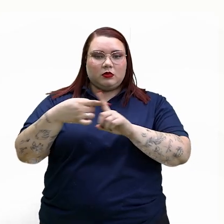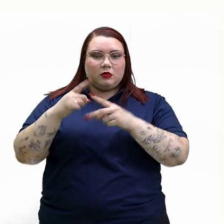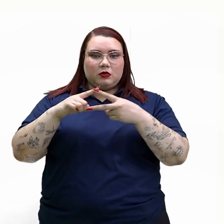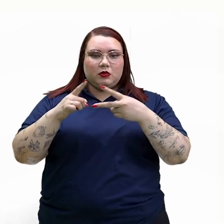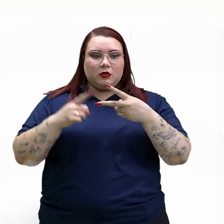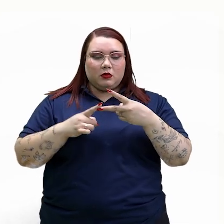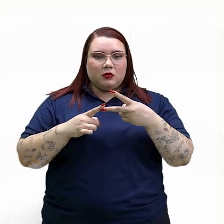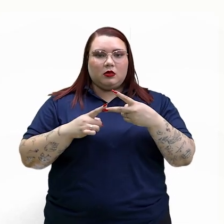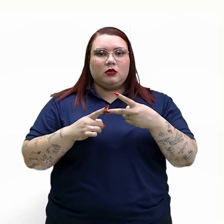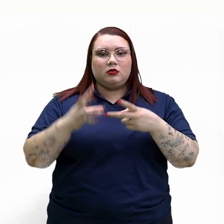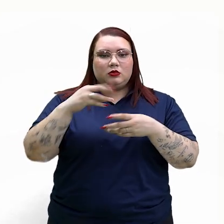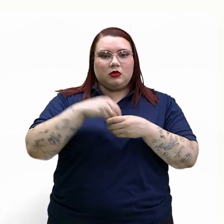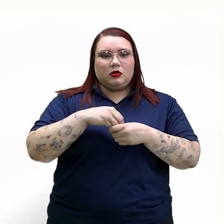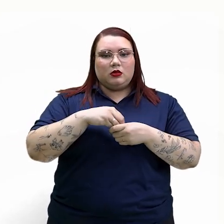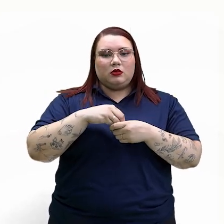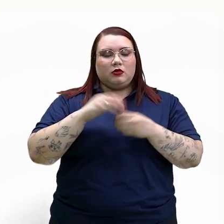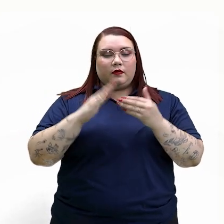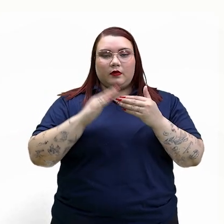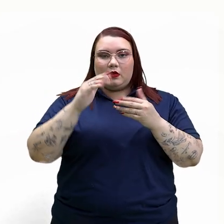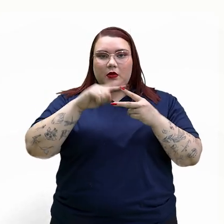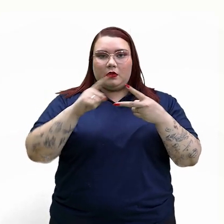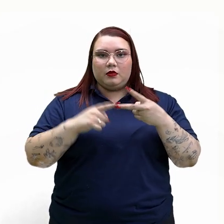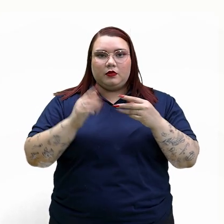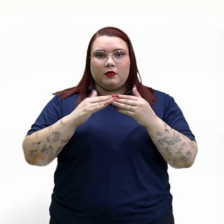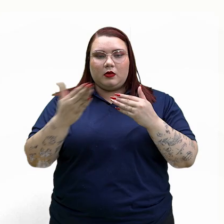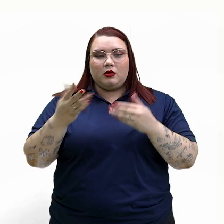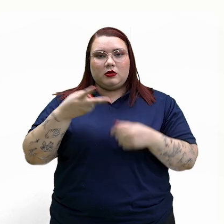sempre 360 graus, só que aí,